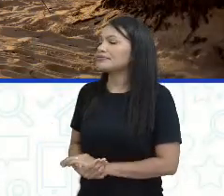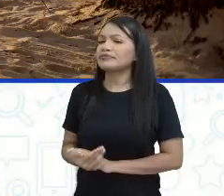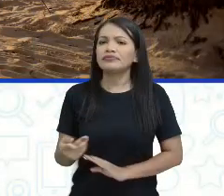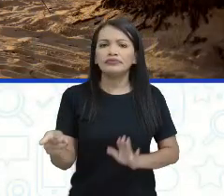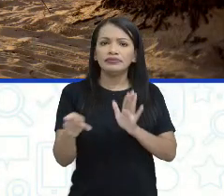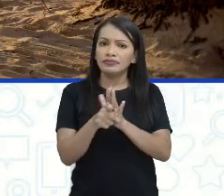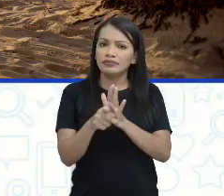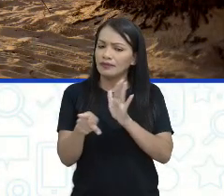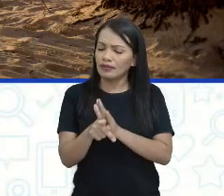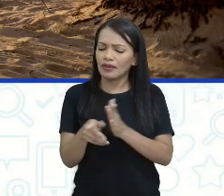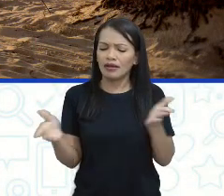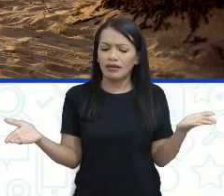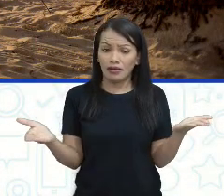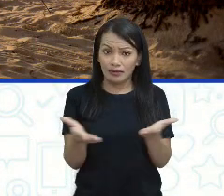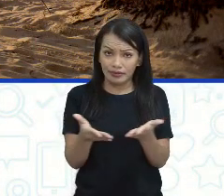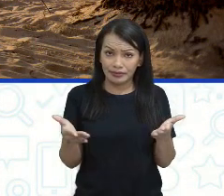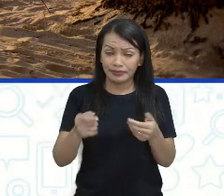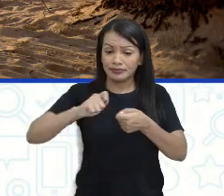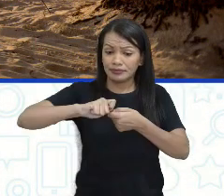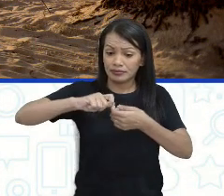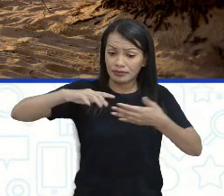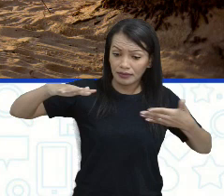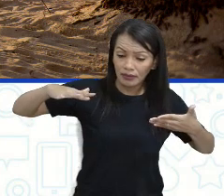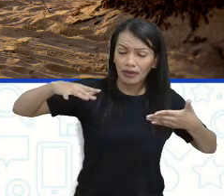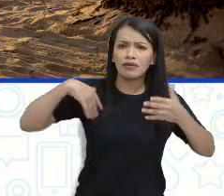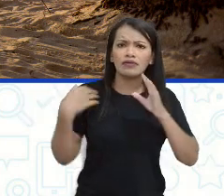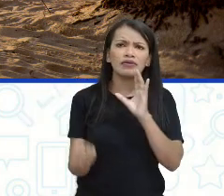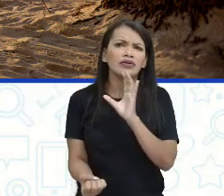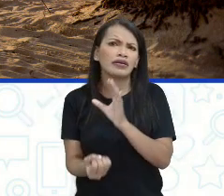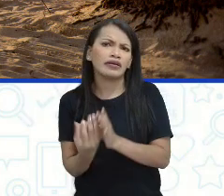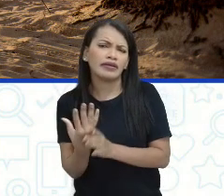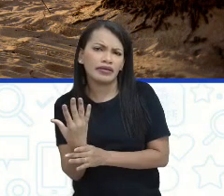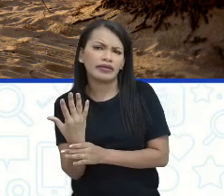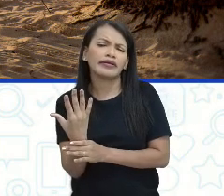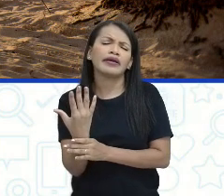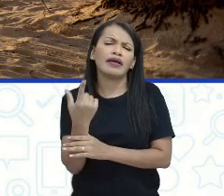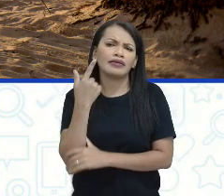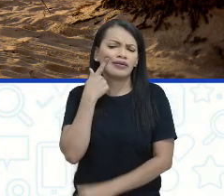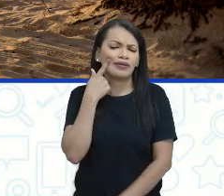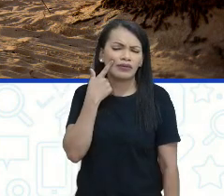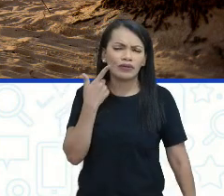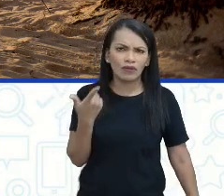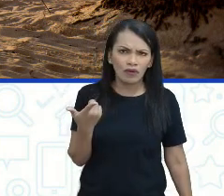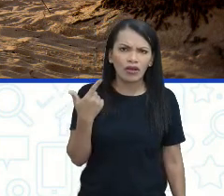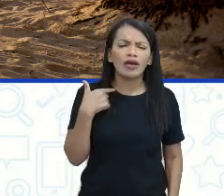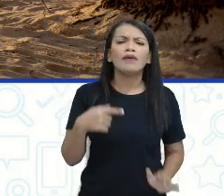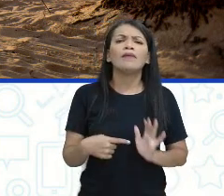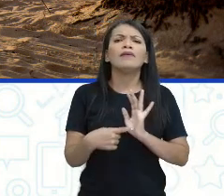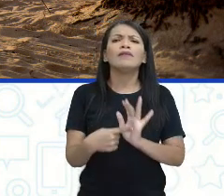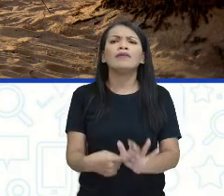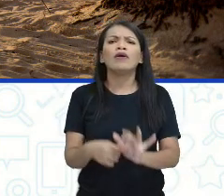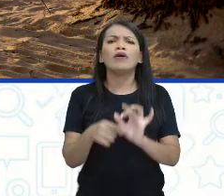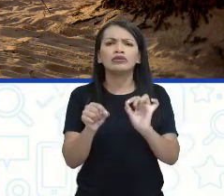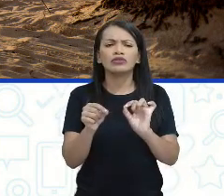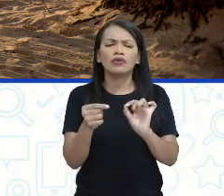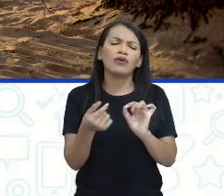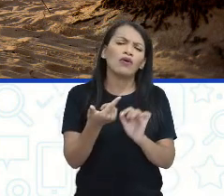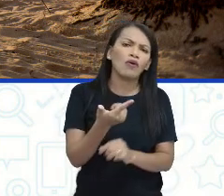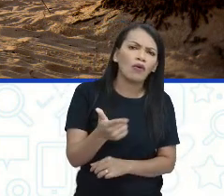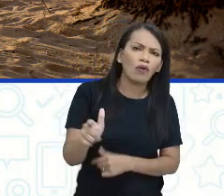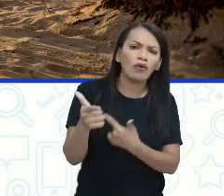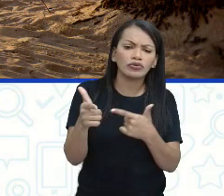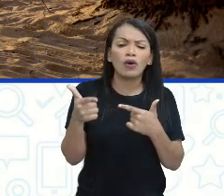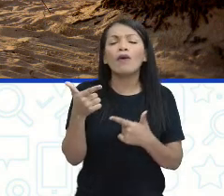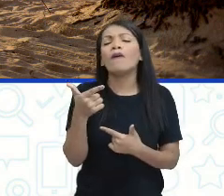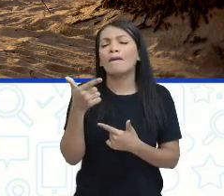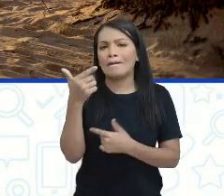pertencente à era modernista, baseando-se na criação de Gonçalves Dias, nos apresenta outra versão, porém com o